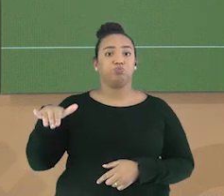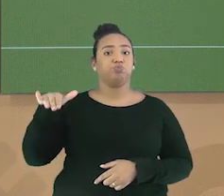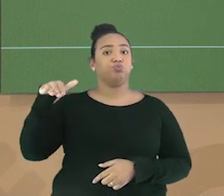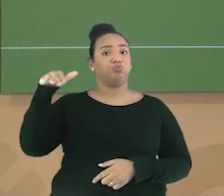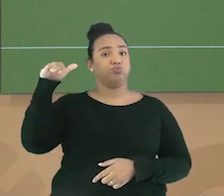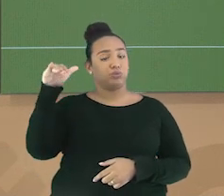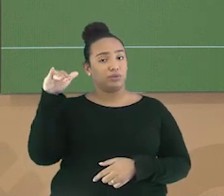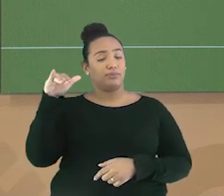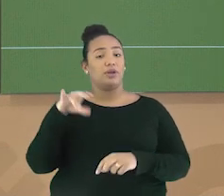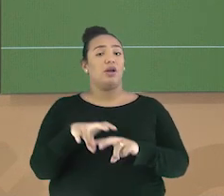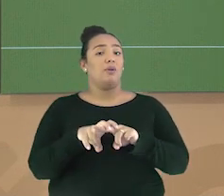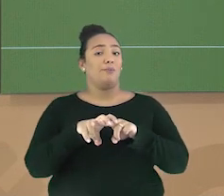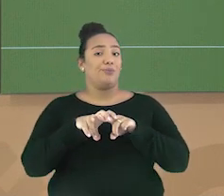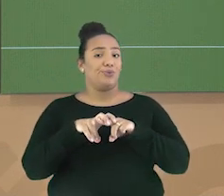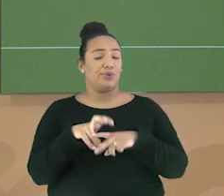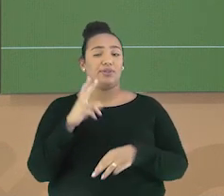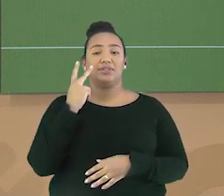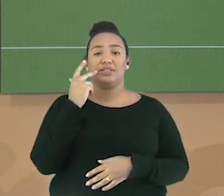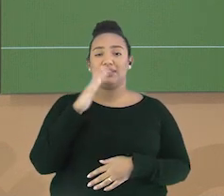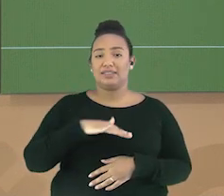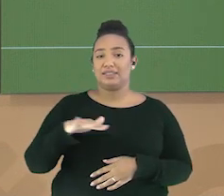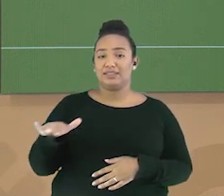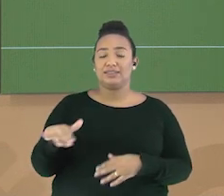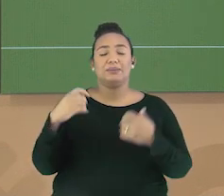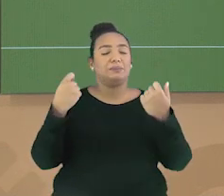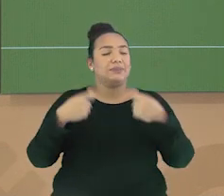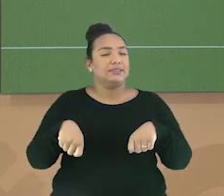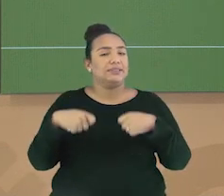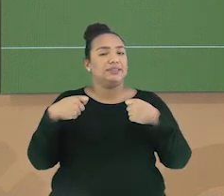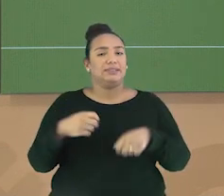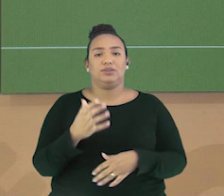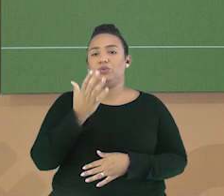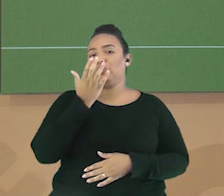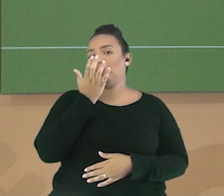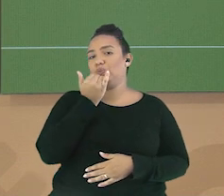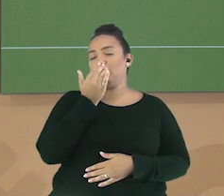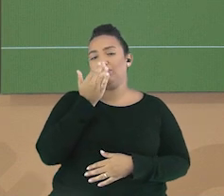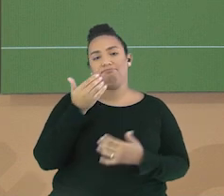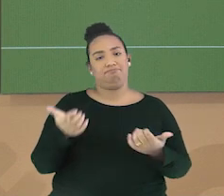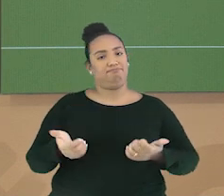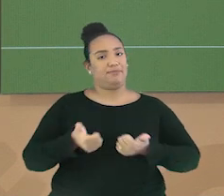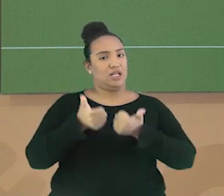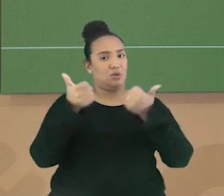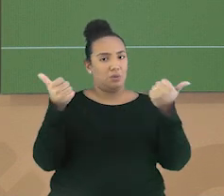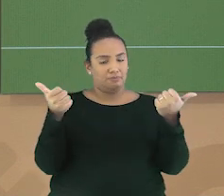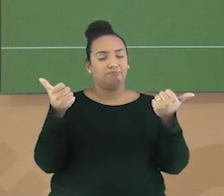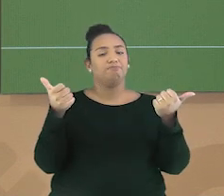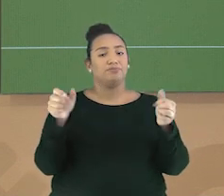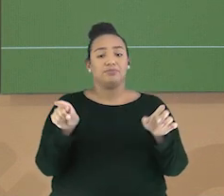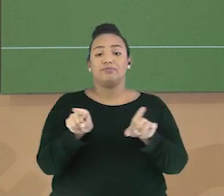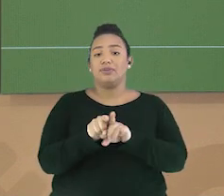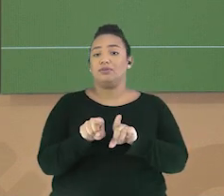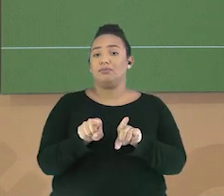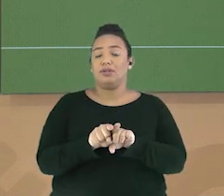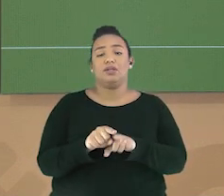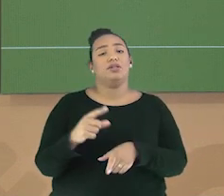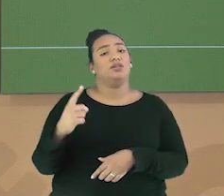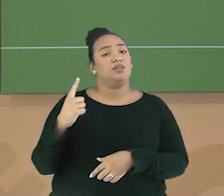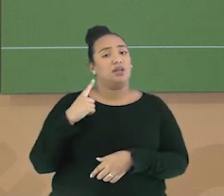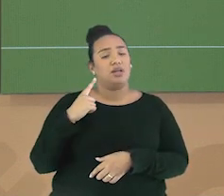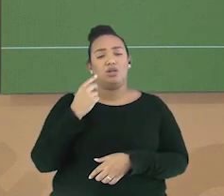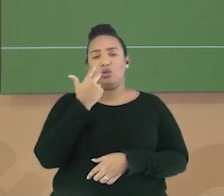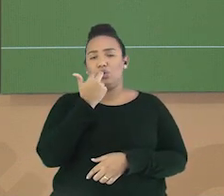alimentação equilibrada e que estejam presentes em muitos nutrientes para suprir toda essa energia que ela